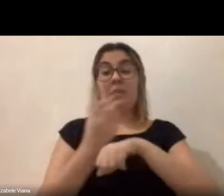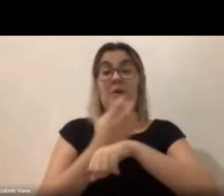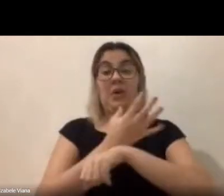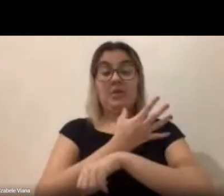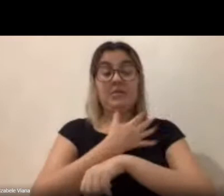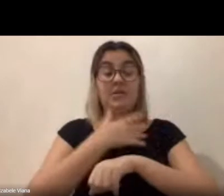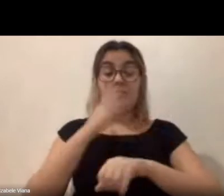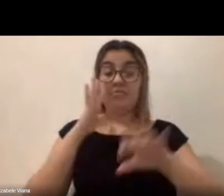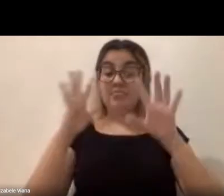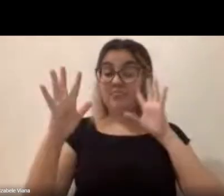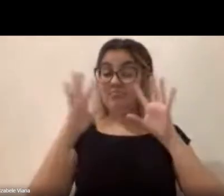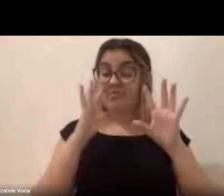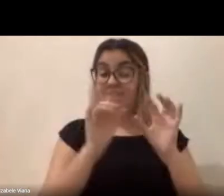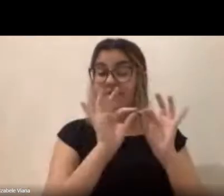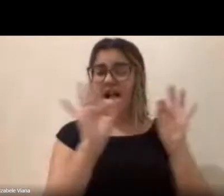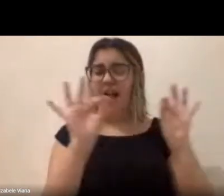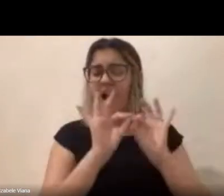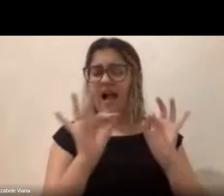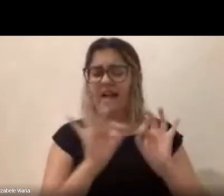e